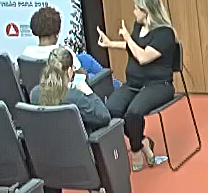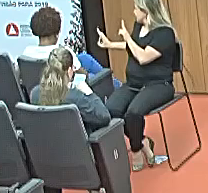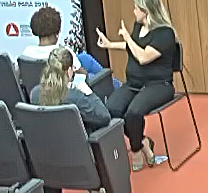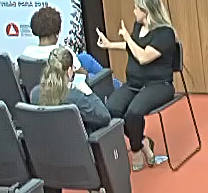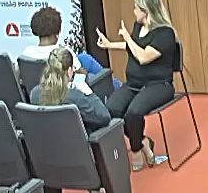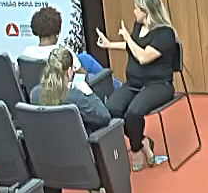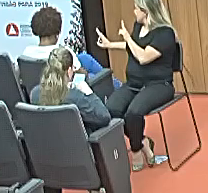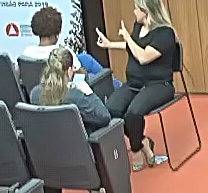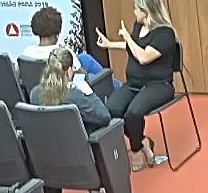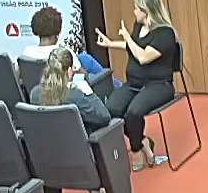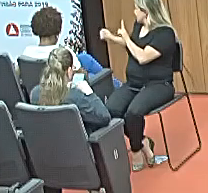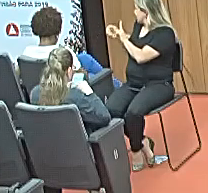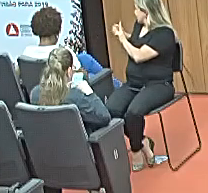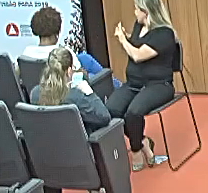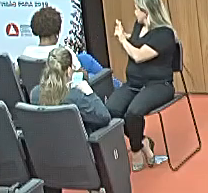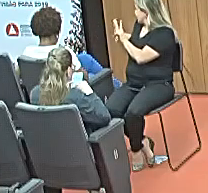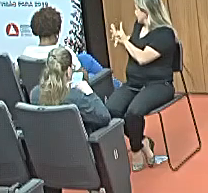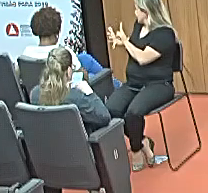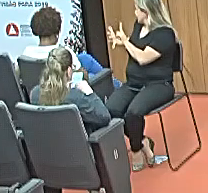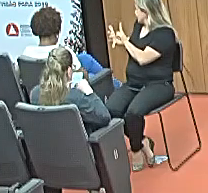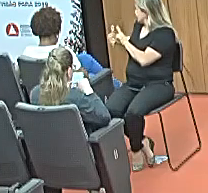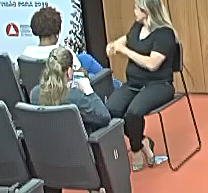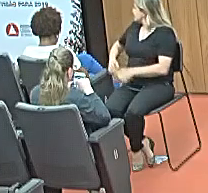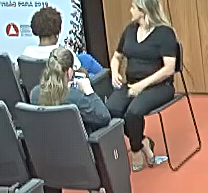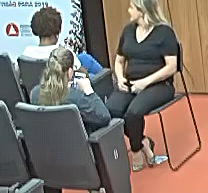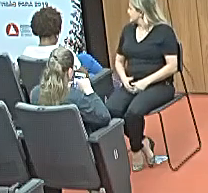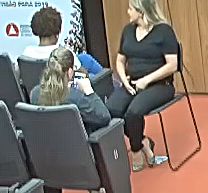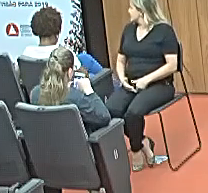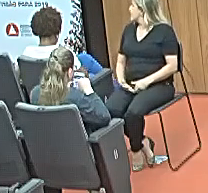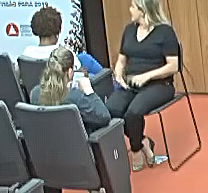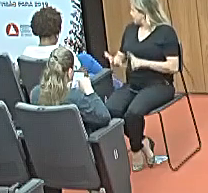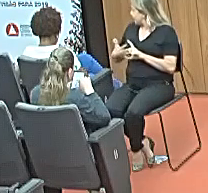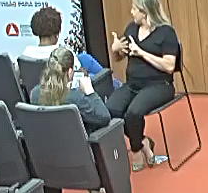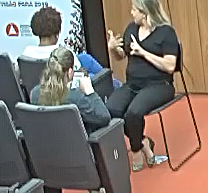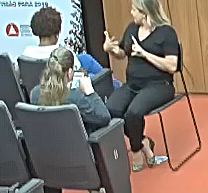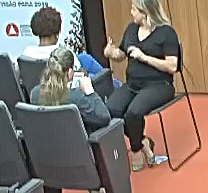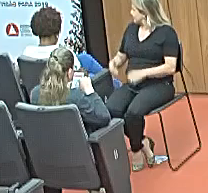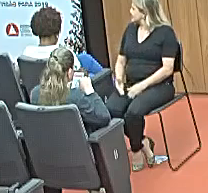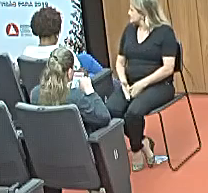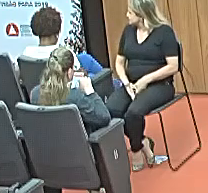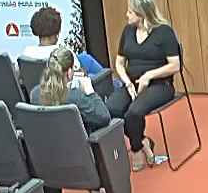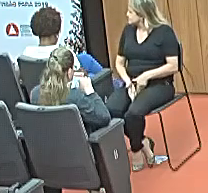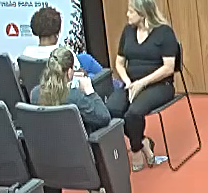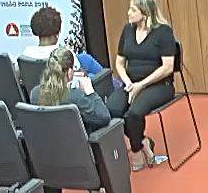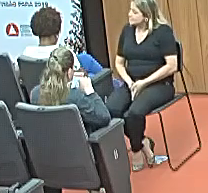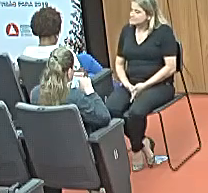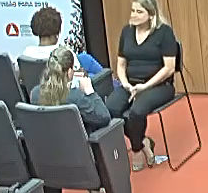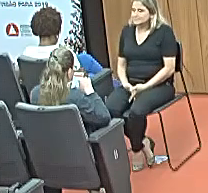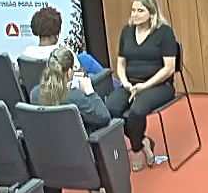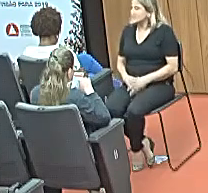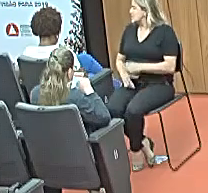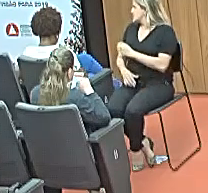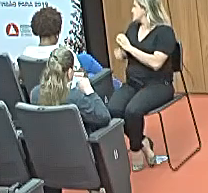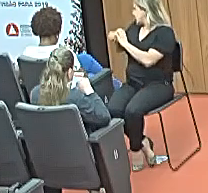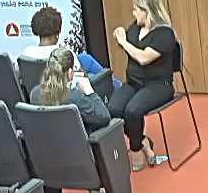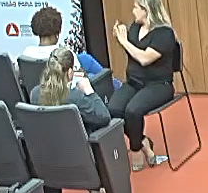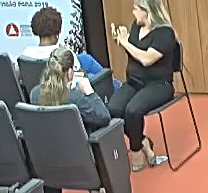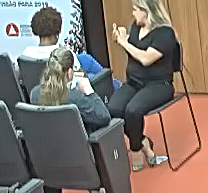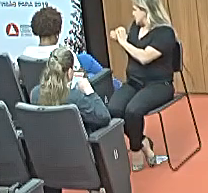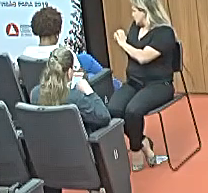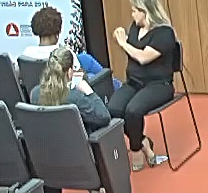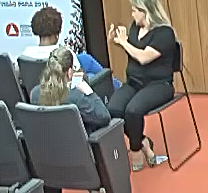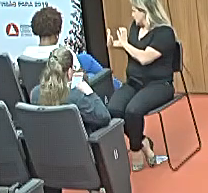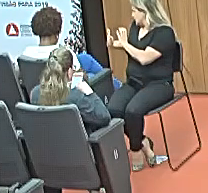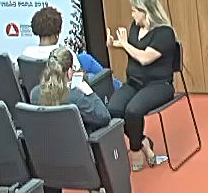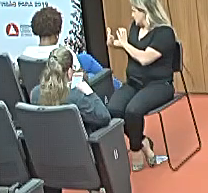é eu estava discutindo lá o colega é principalmente acho que vai ajudar muito nas ações da polícia militar que